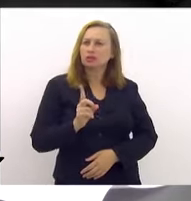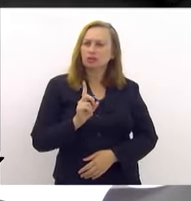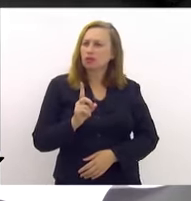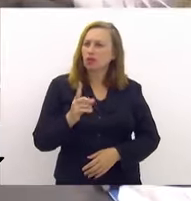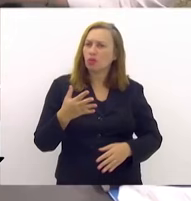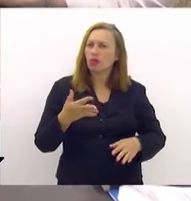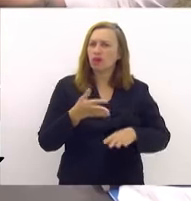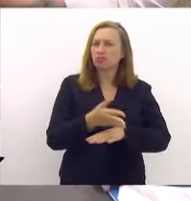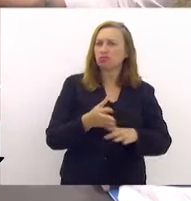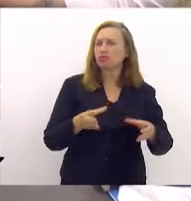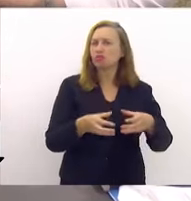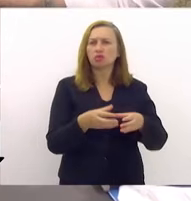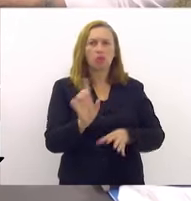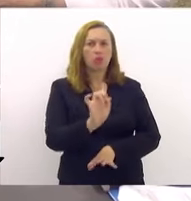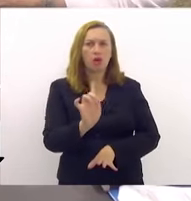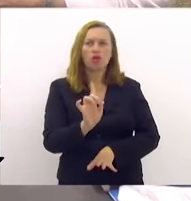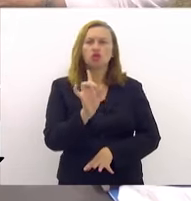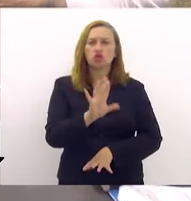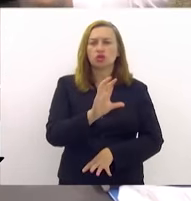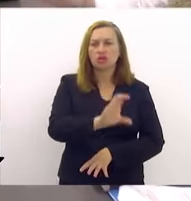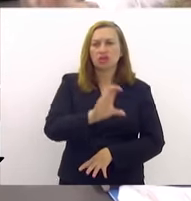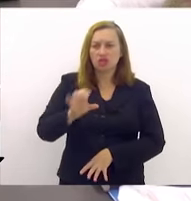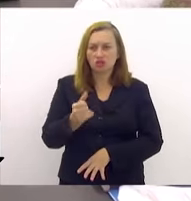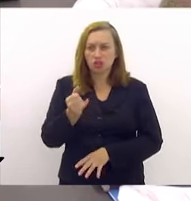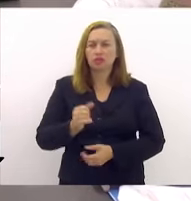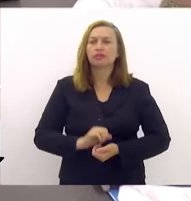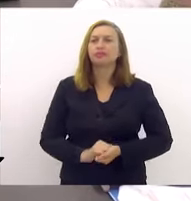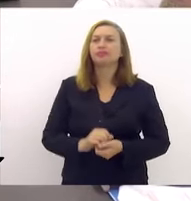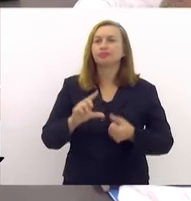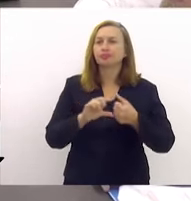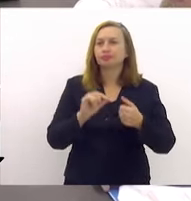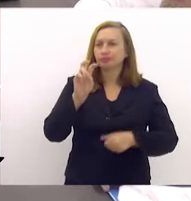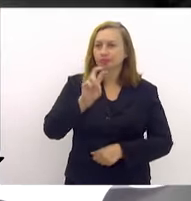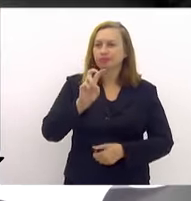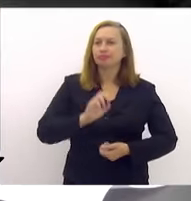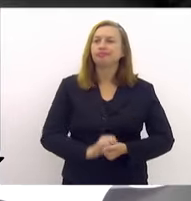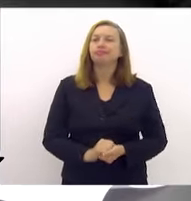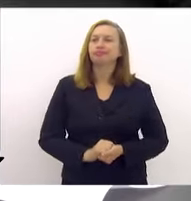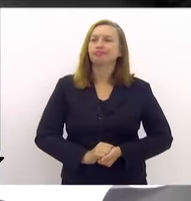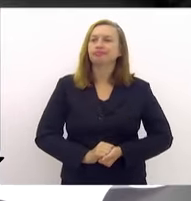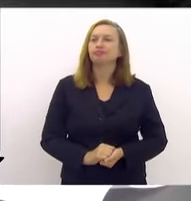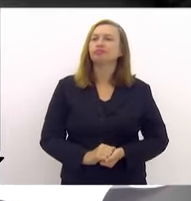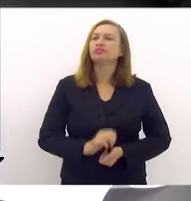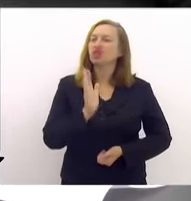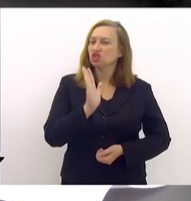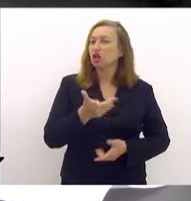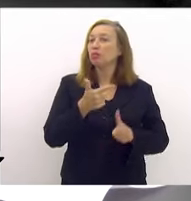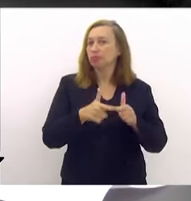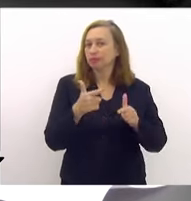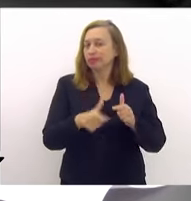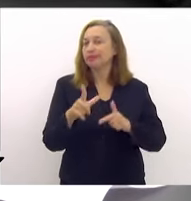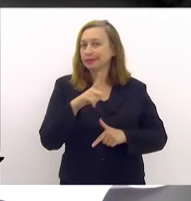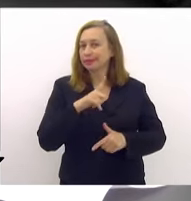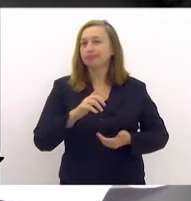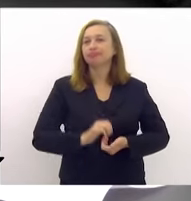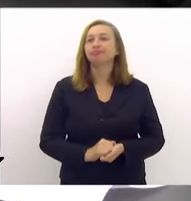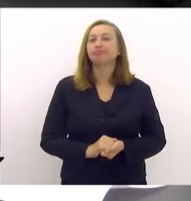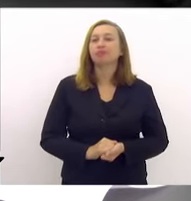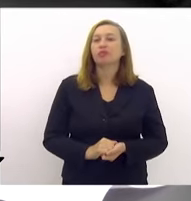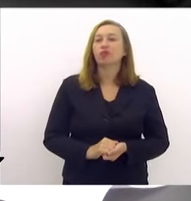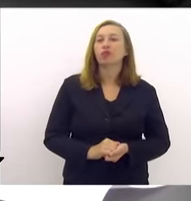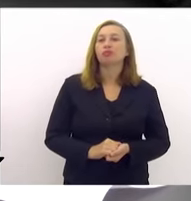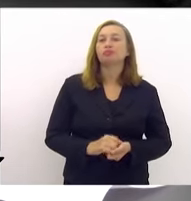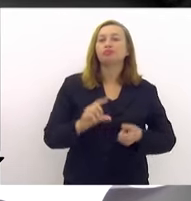comissões. Sim, não, atualmente é só a CCJ. Então, o artigo 5º tem já esse problema. Agora, o